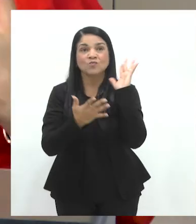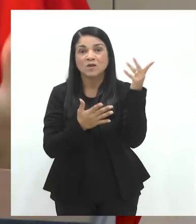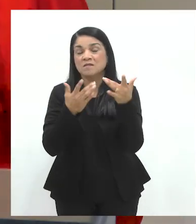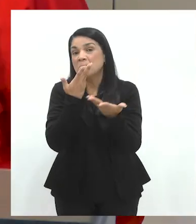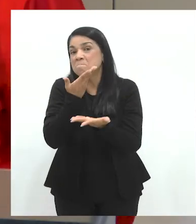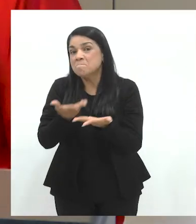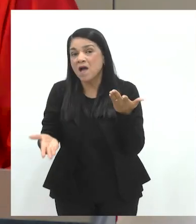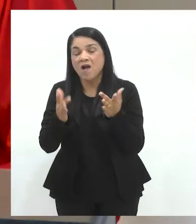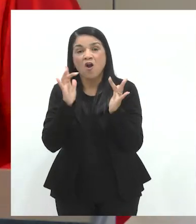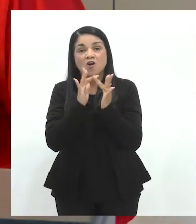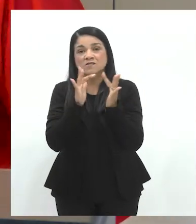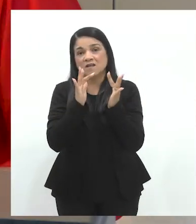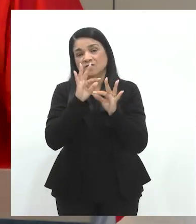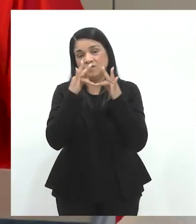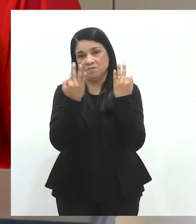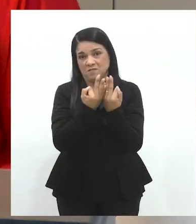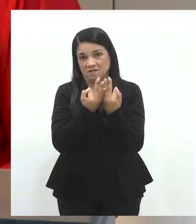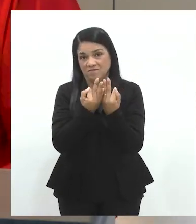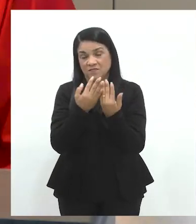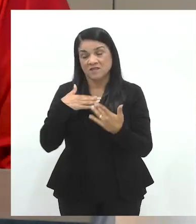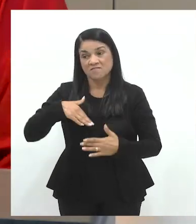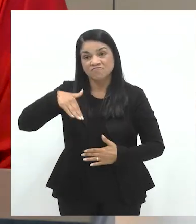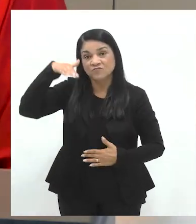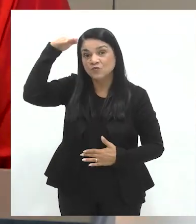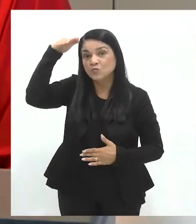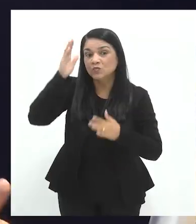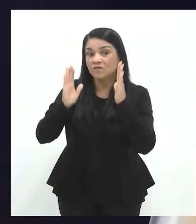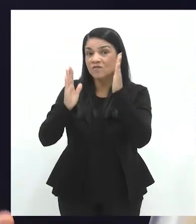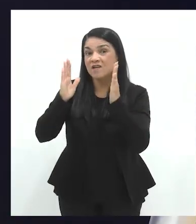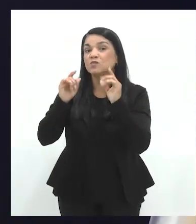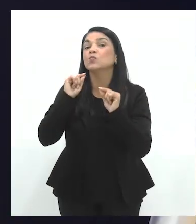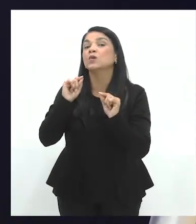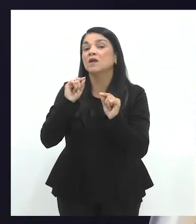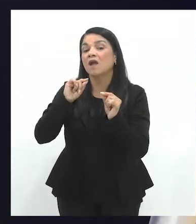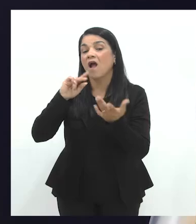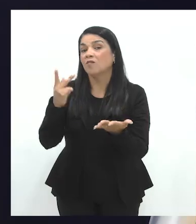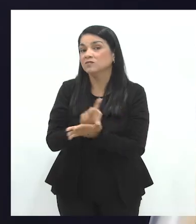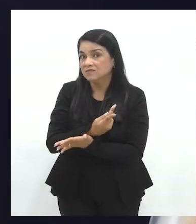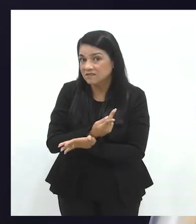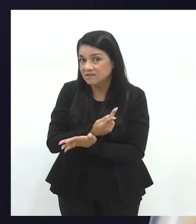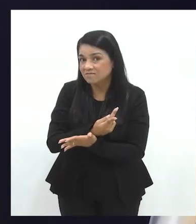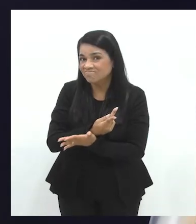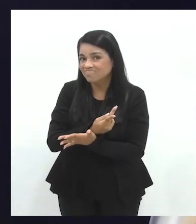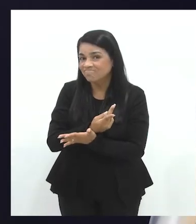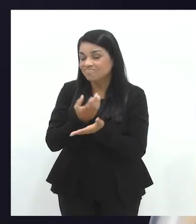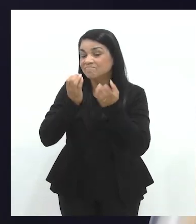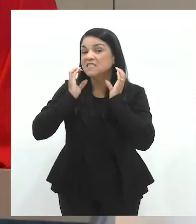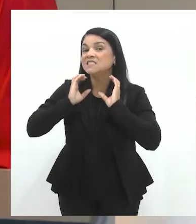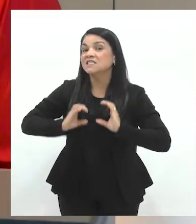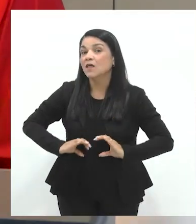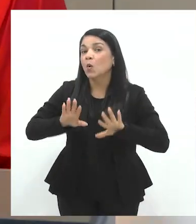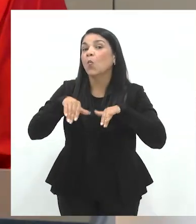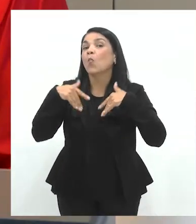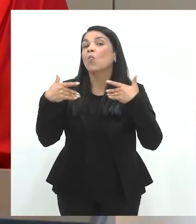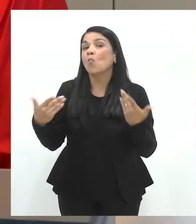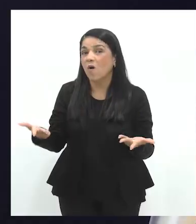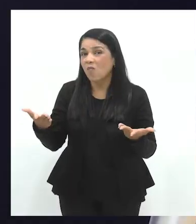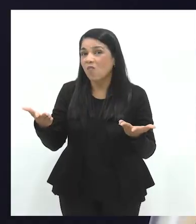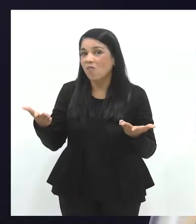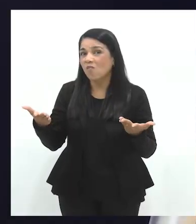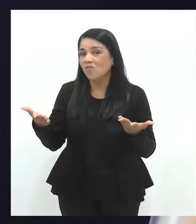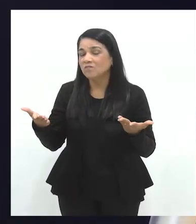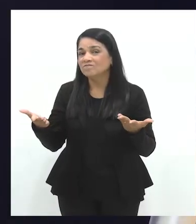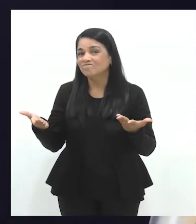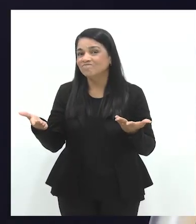pode acontecer numa fase adulta, por exemplo? Pode se tornar quem? Quem vai ser esse cidadão, essa cidadã?